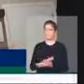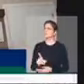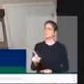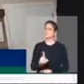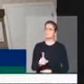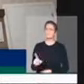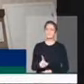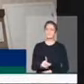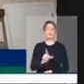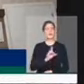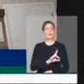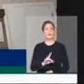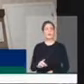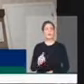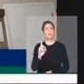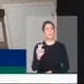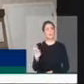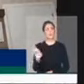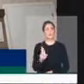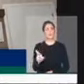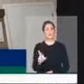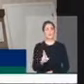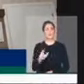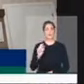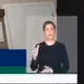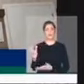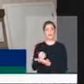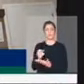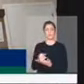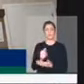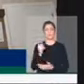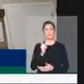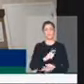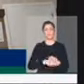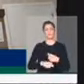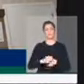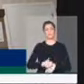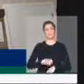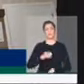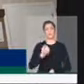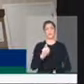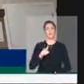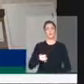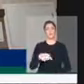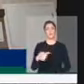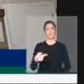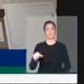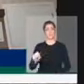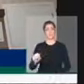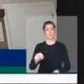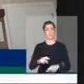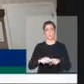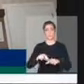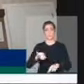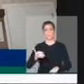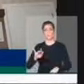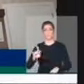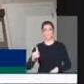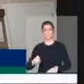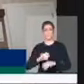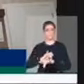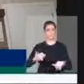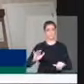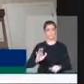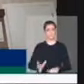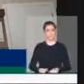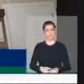um real do bolsa família gerava 1.78 conforme os dados do próprio ibge é esse brasil que nós precisamos